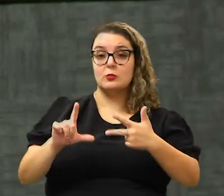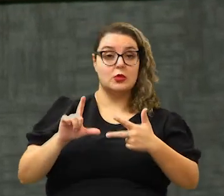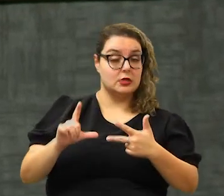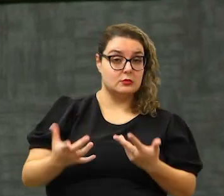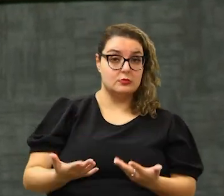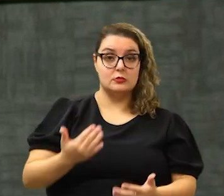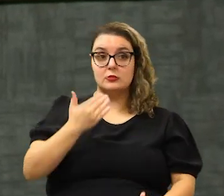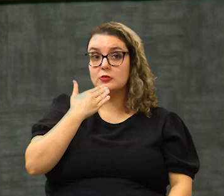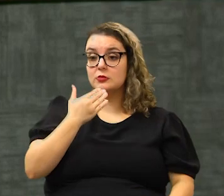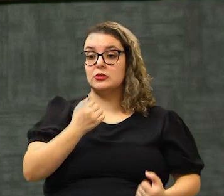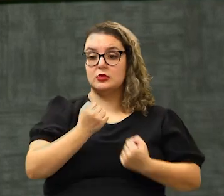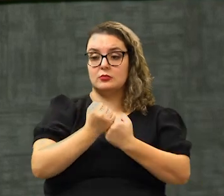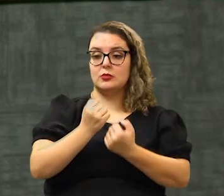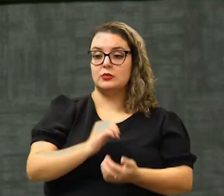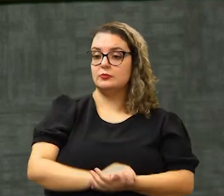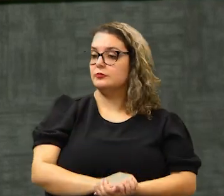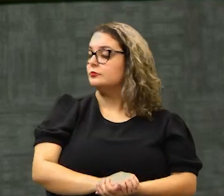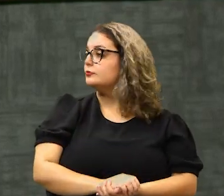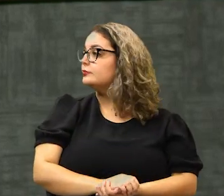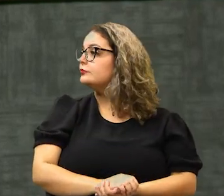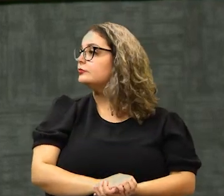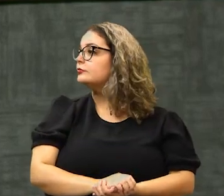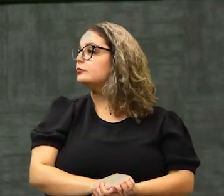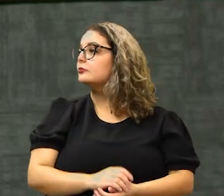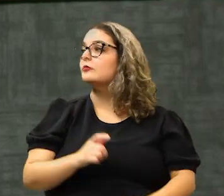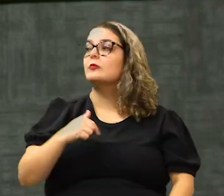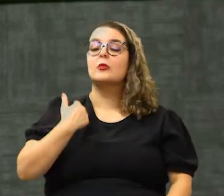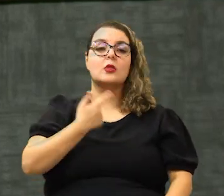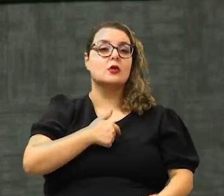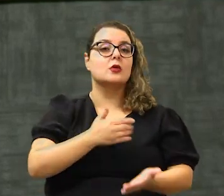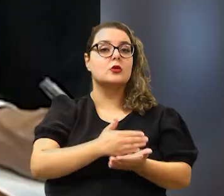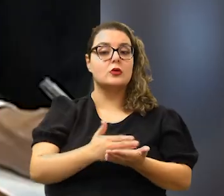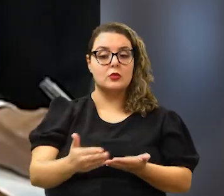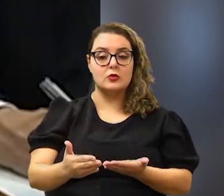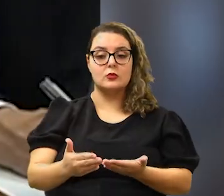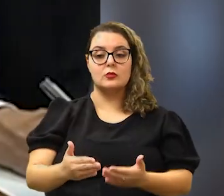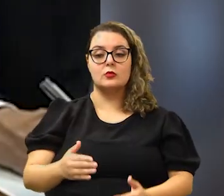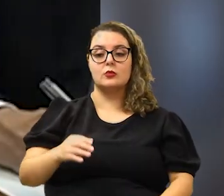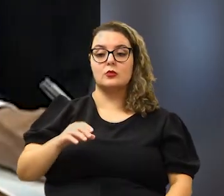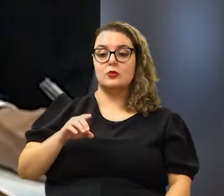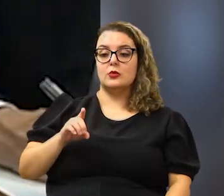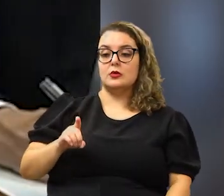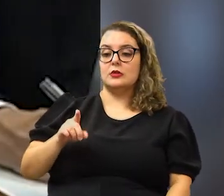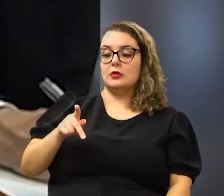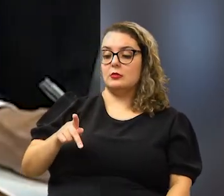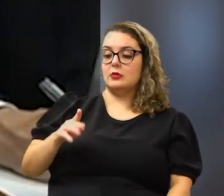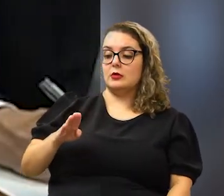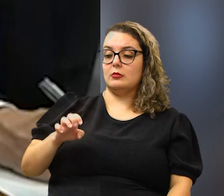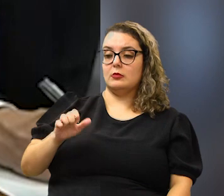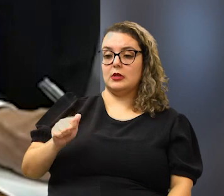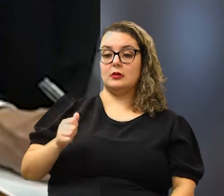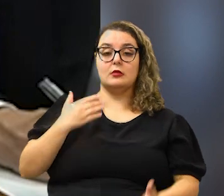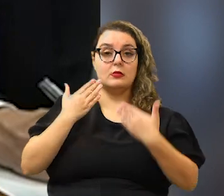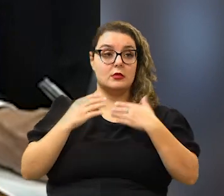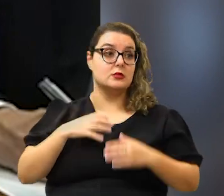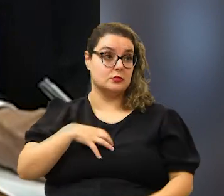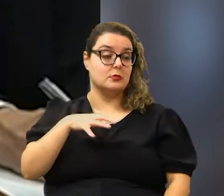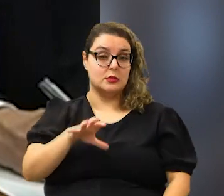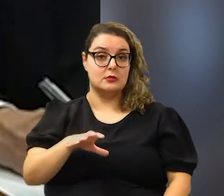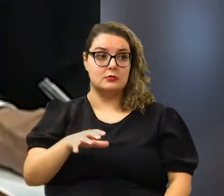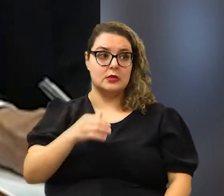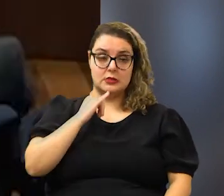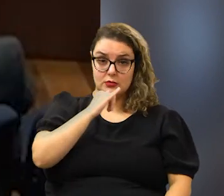muitos protetores, que trabalham arduamente, gratuitamente, e nós temos que ouvi-los. Nós temos que reconhecer